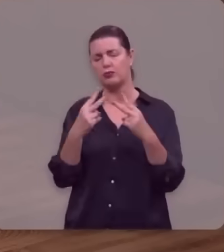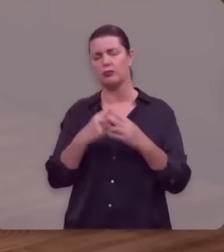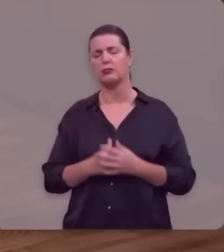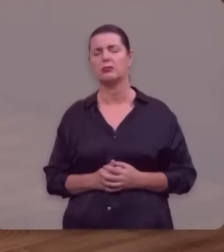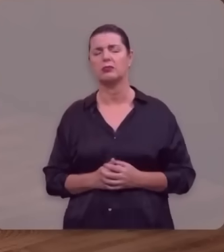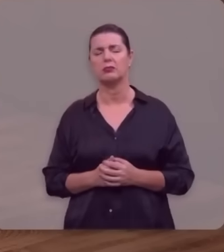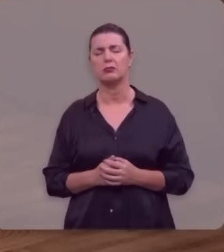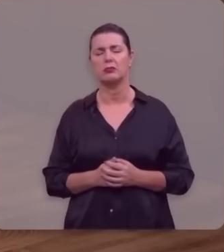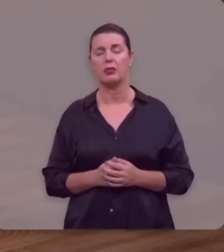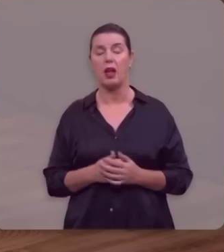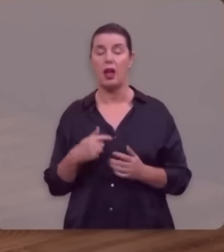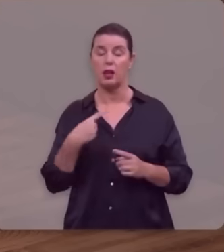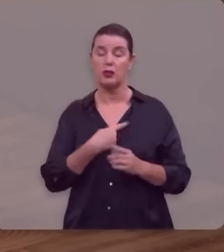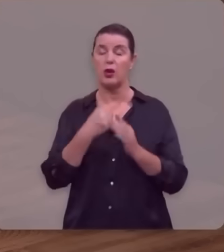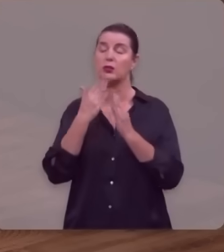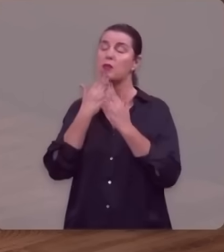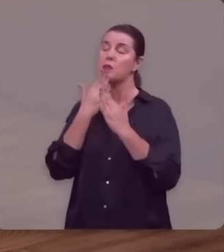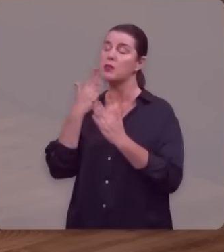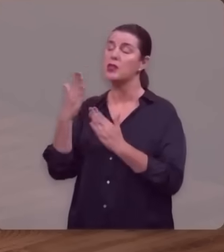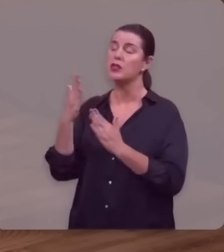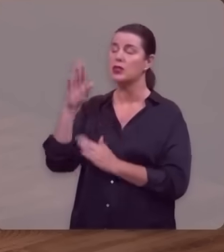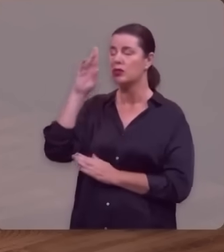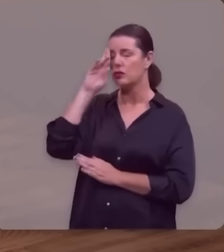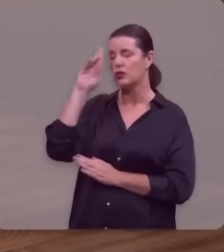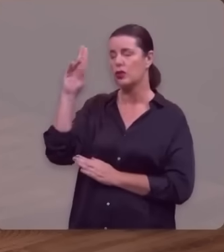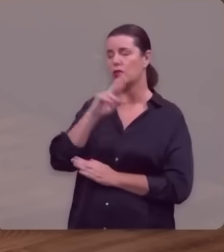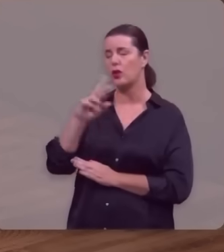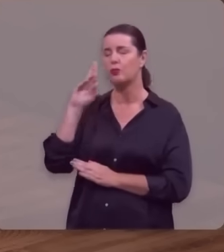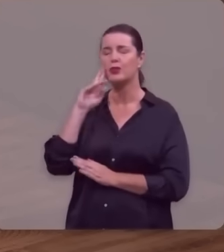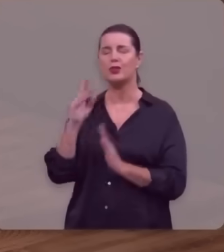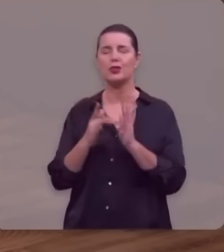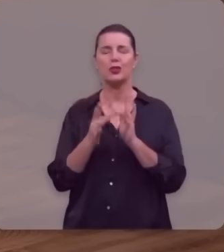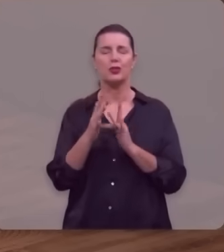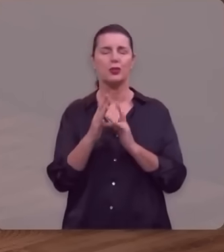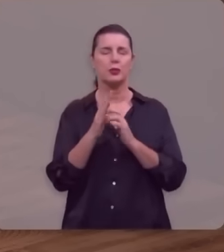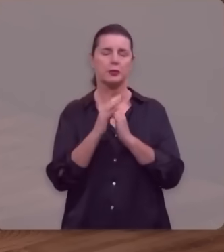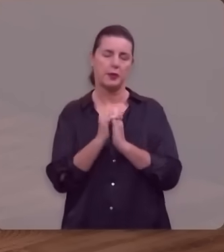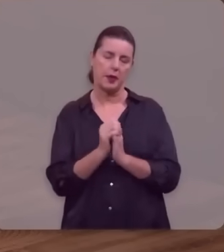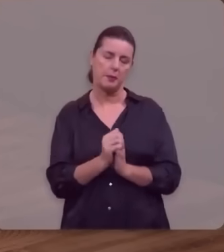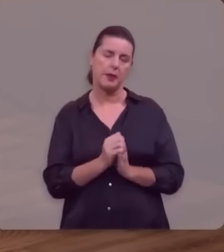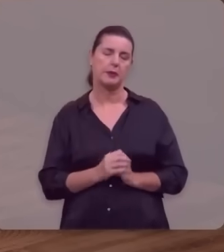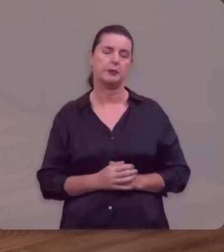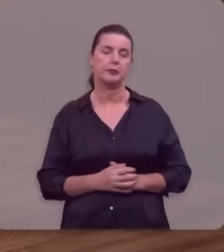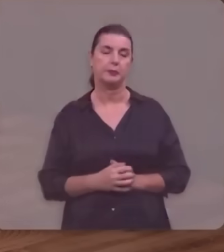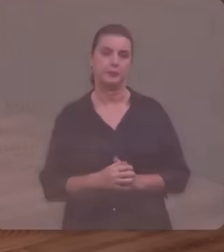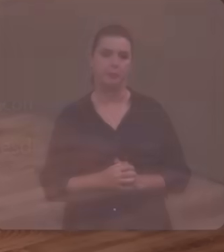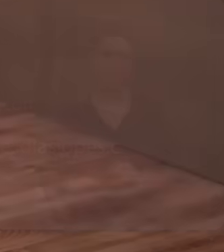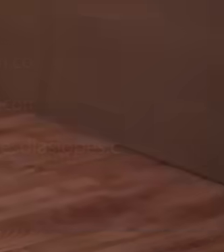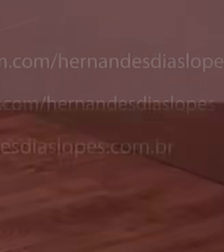asso essa é a nossa Súplica senhor em nome de Jesus